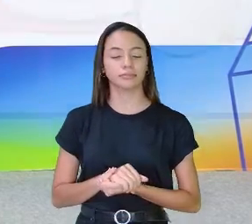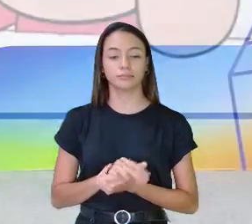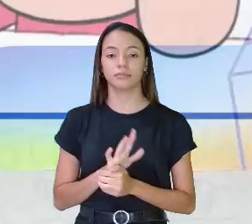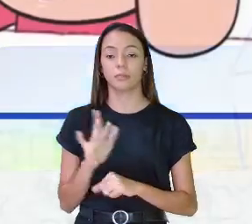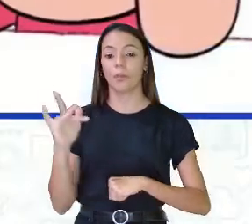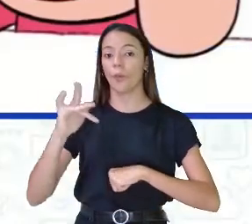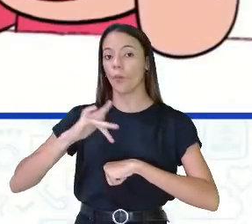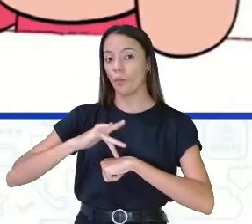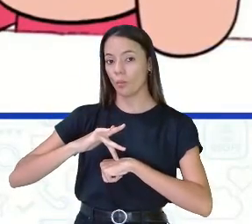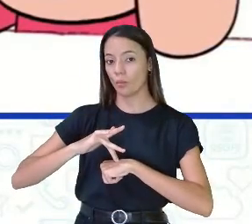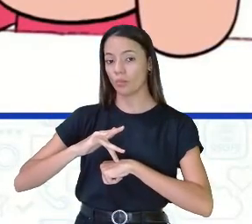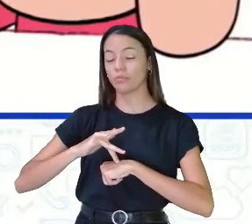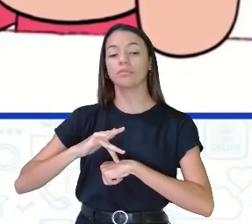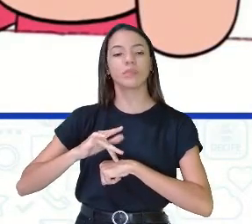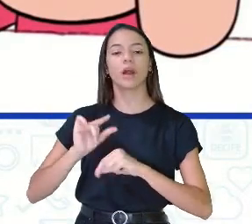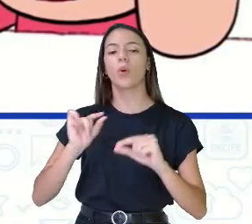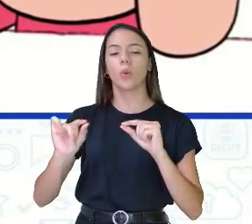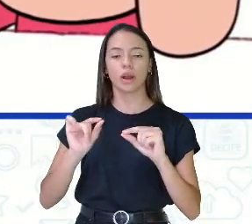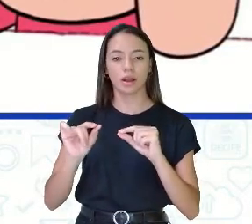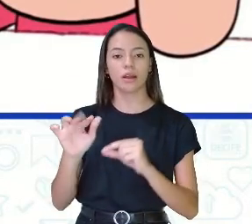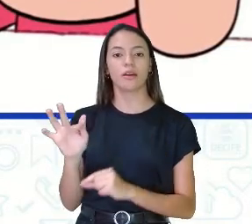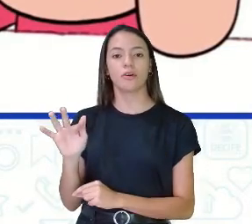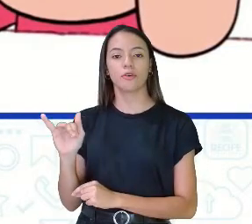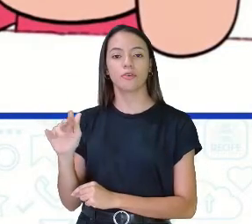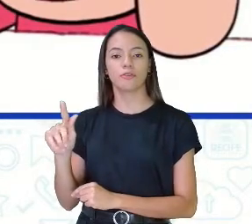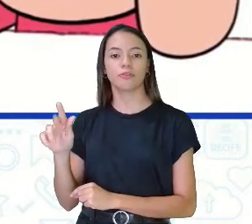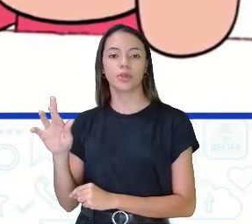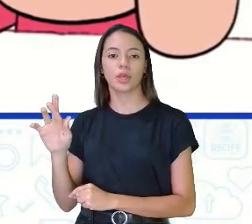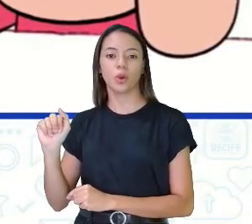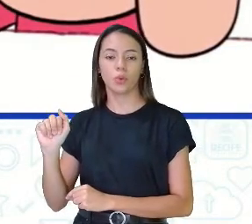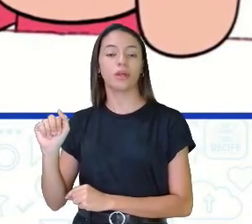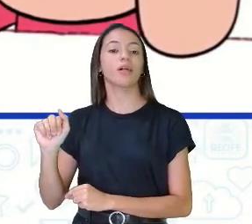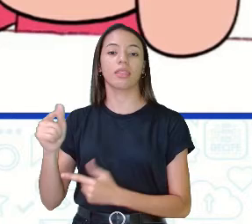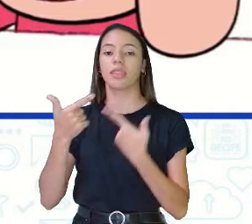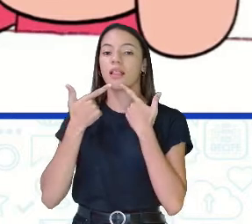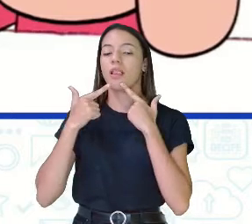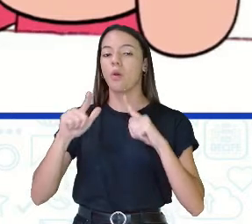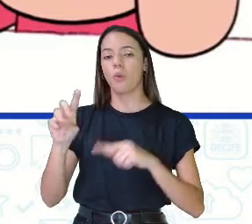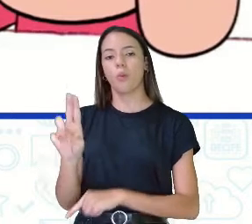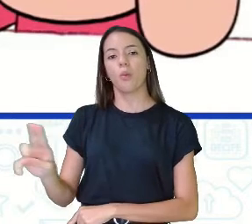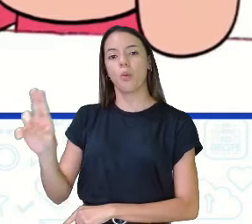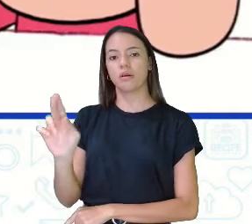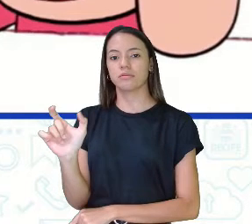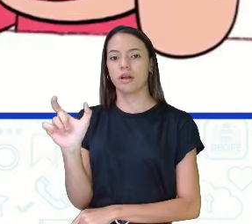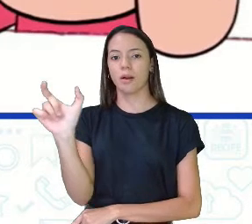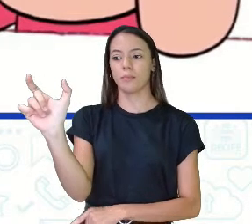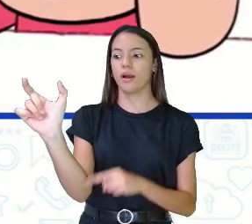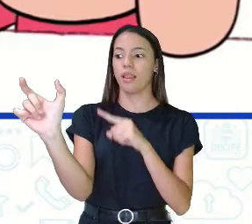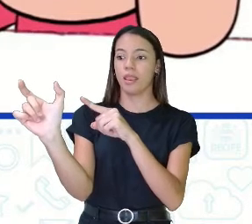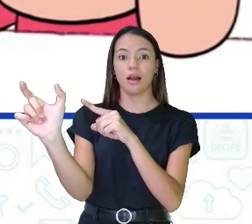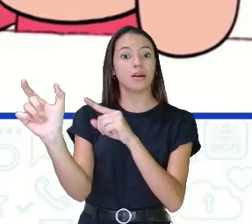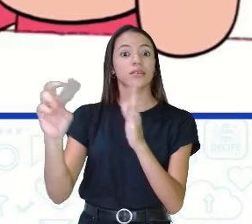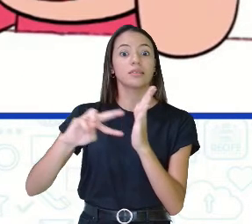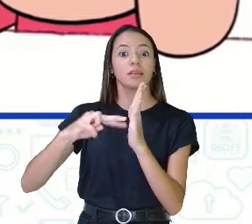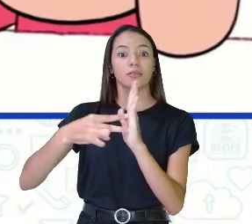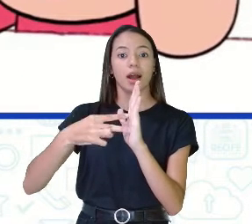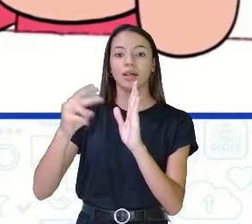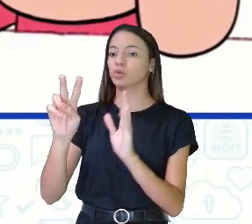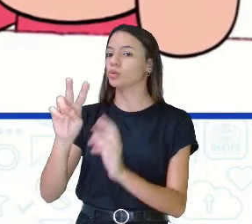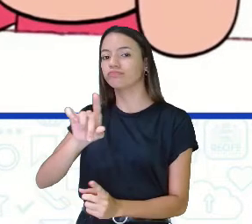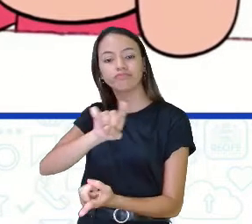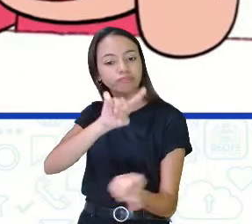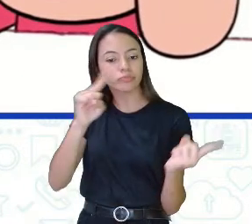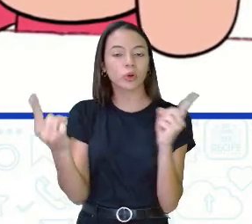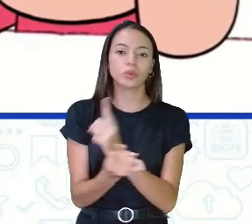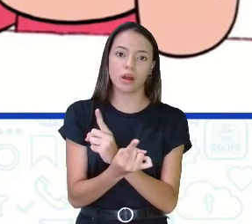Ironia é uma figura de linguagem que utiliza palavras com sentido oposto para dar